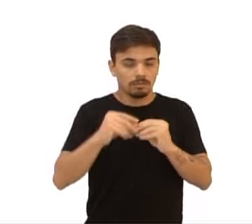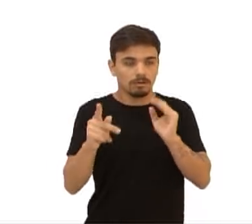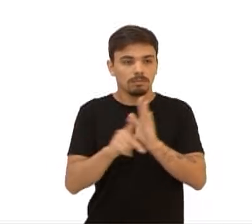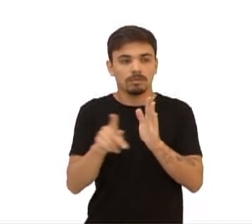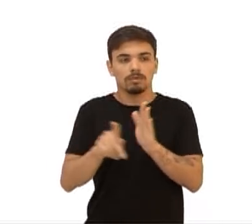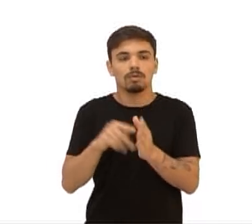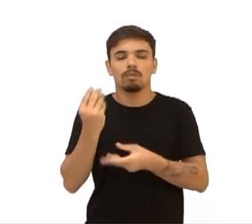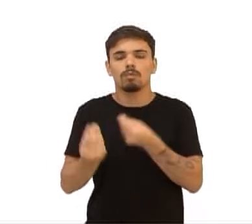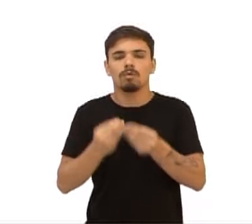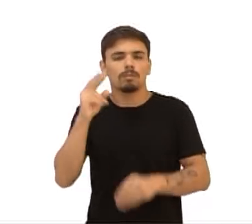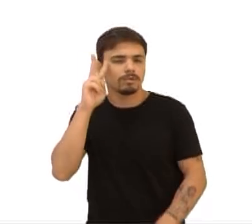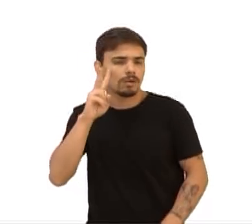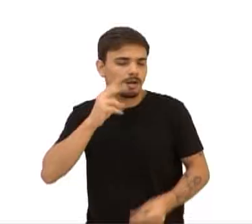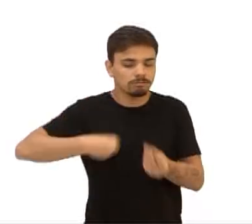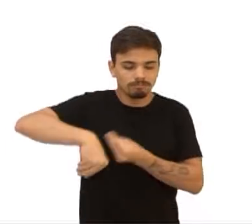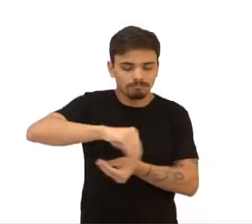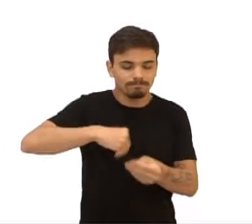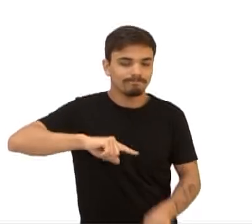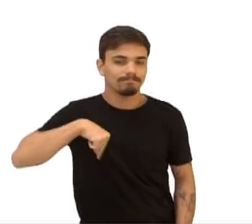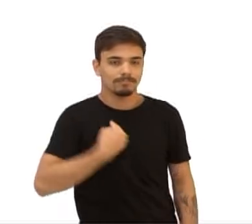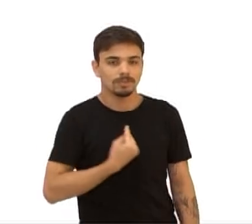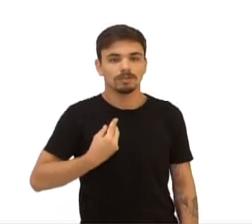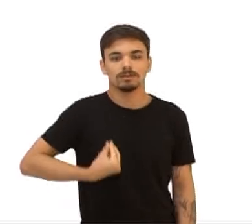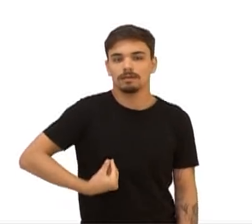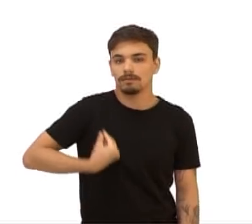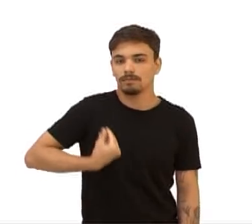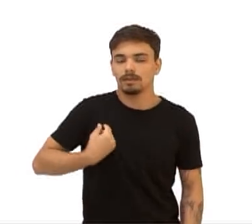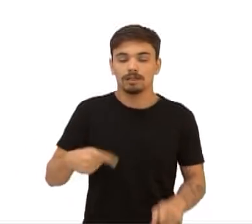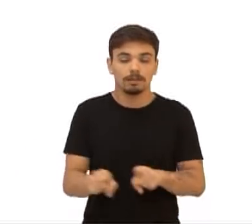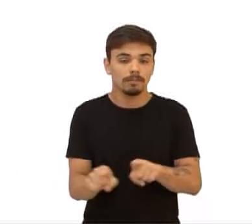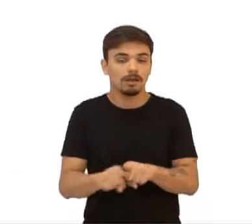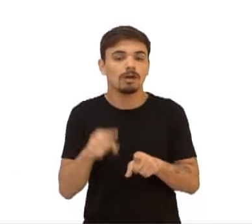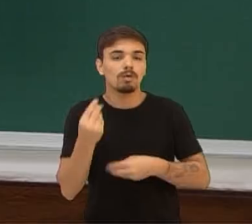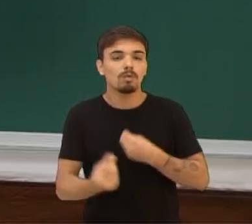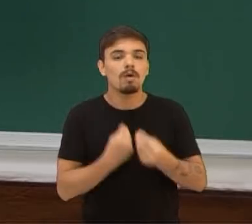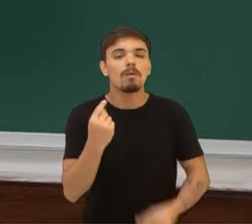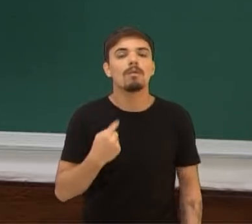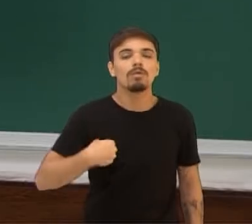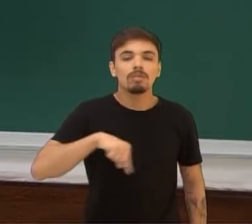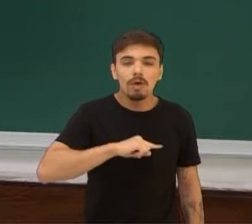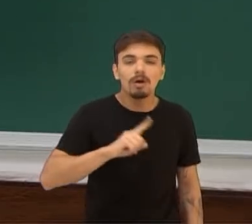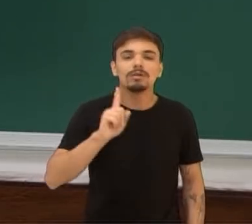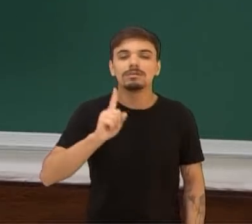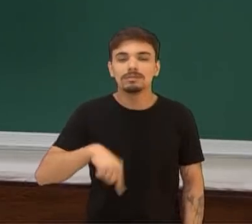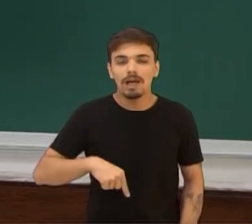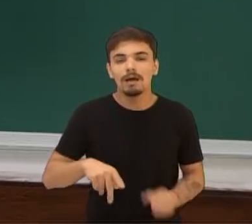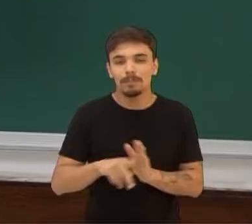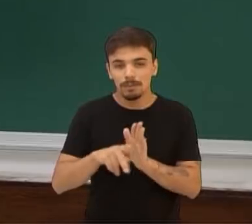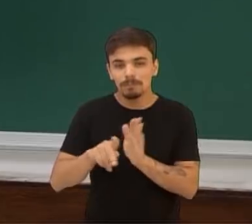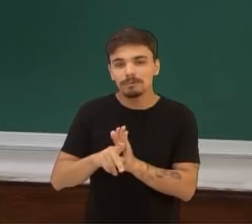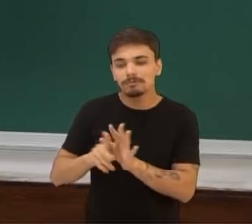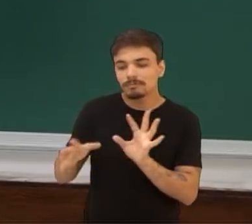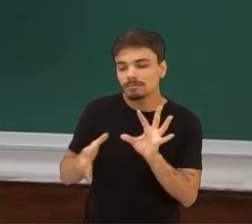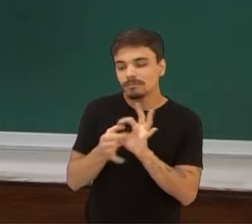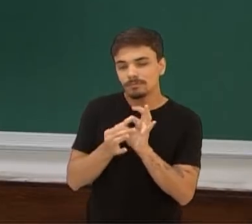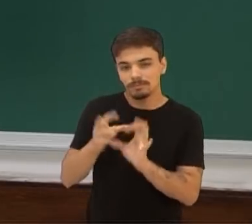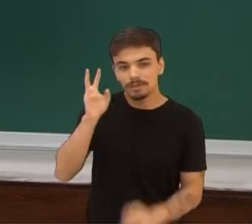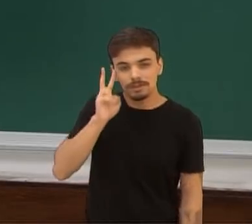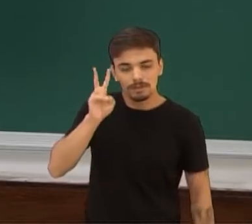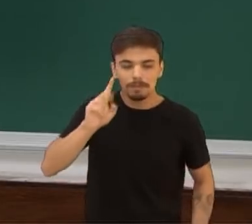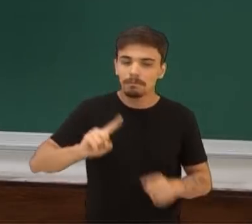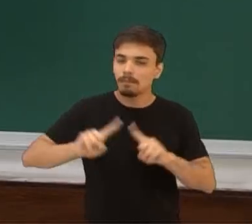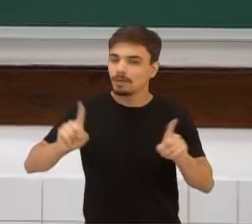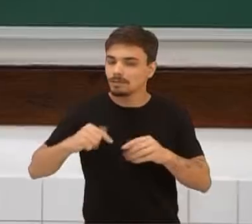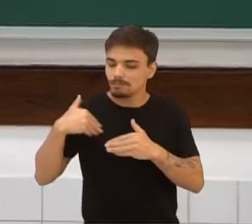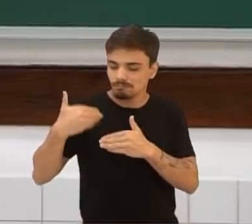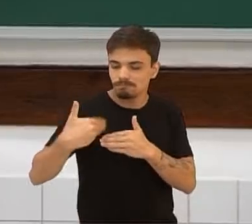história faz parte da nossa vida e como nós somos sujeitos históricos. Mas isso a gente vai ver ao longo da